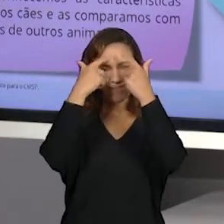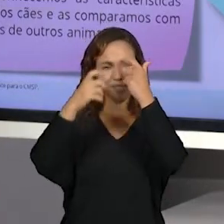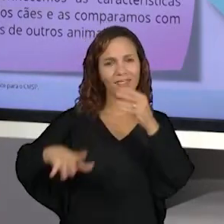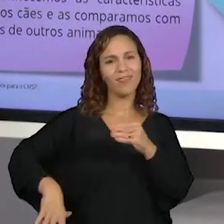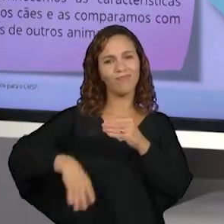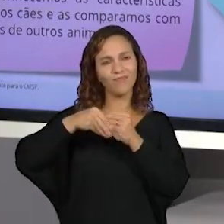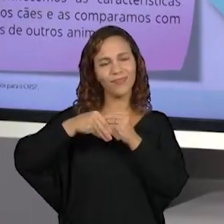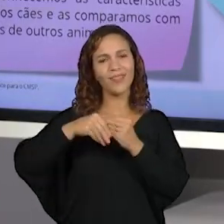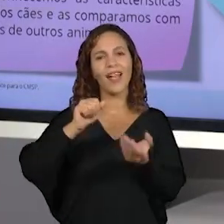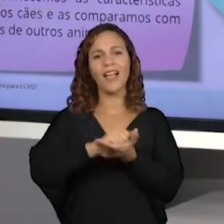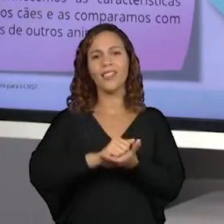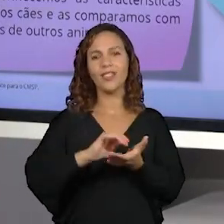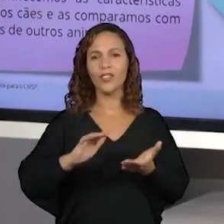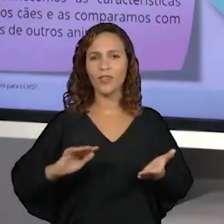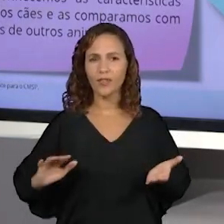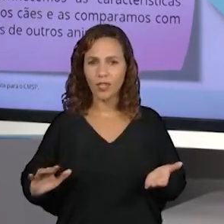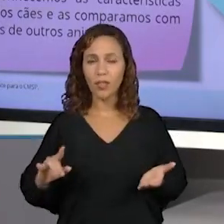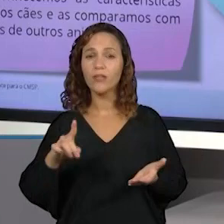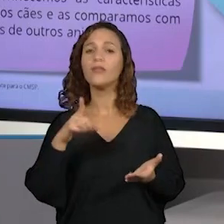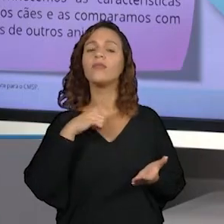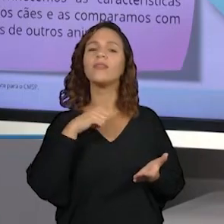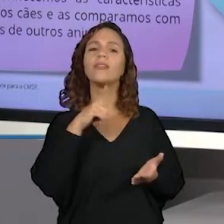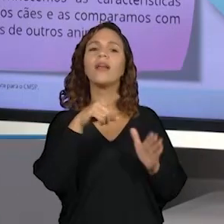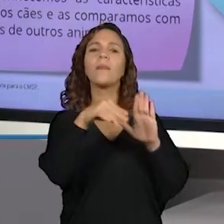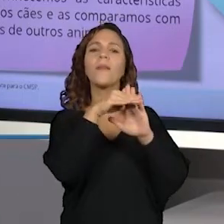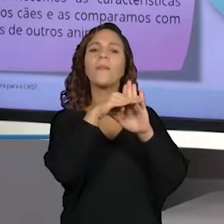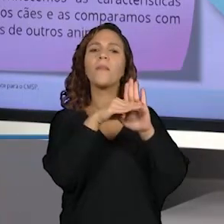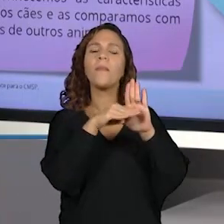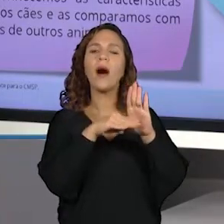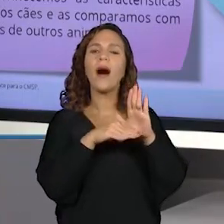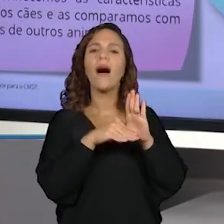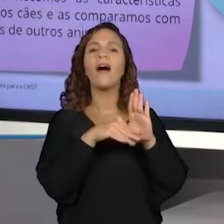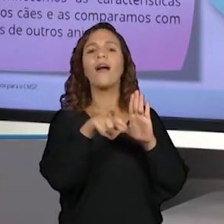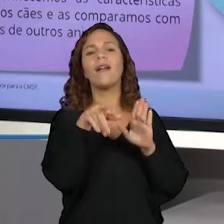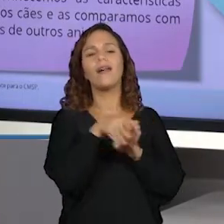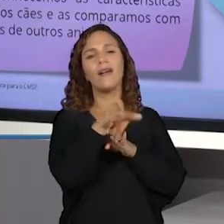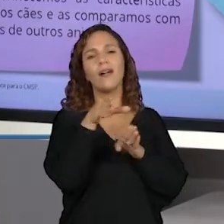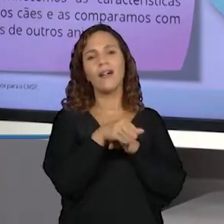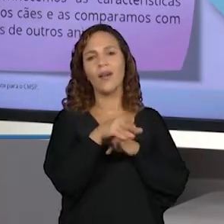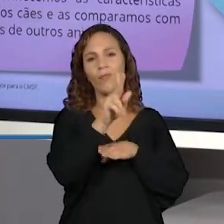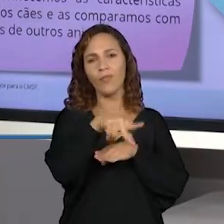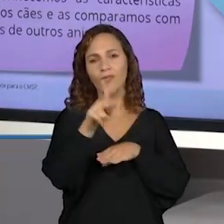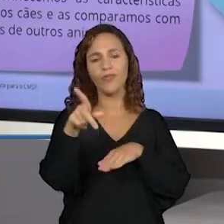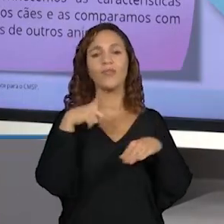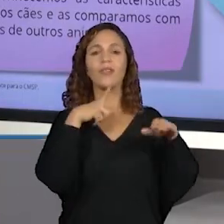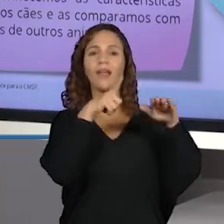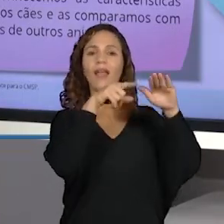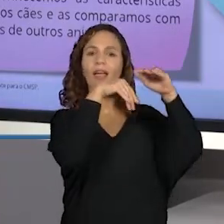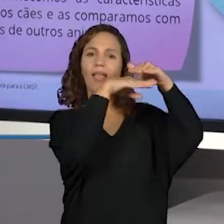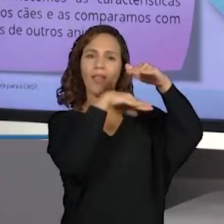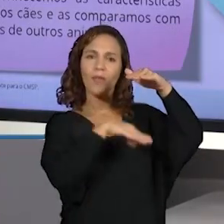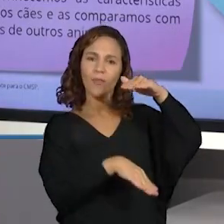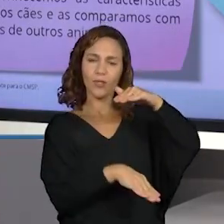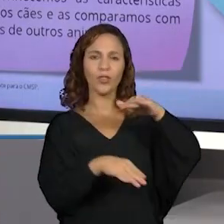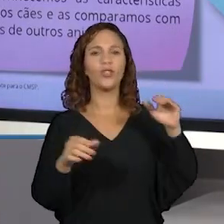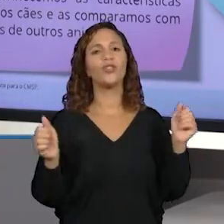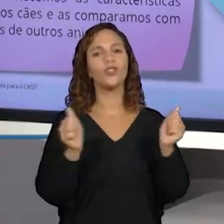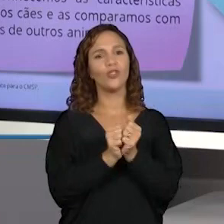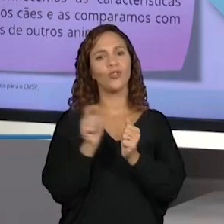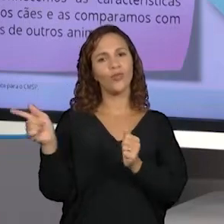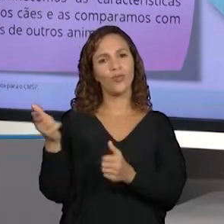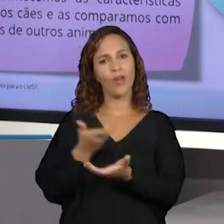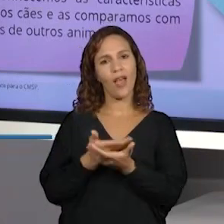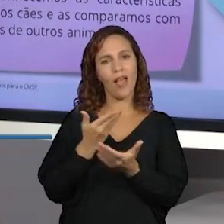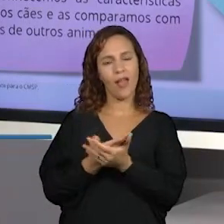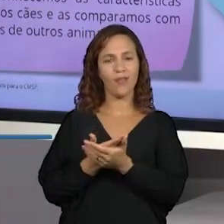complementar esse vídeo na e do professor que está lá no repositório de vídeos junto com um